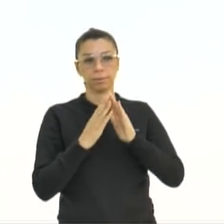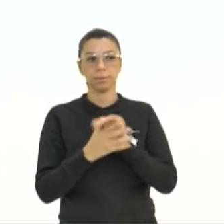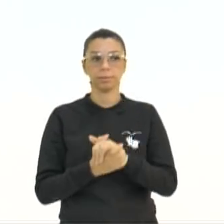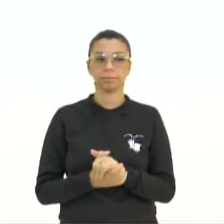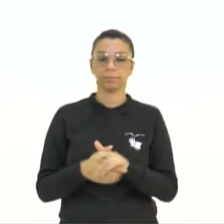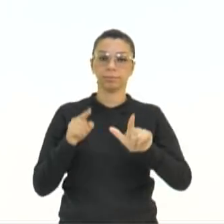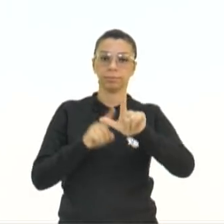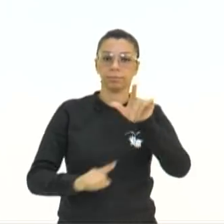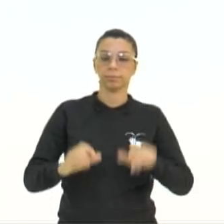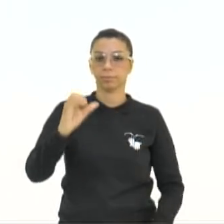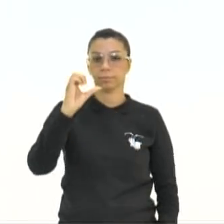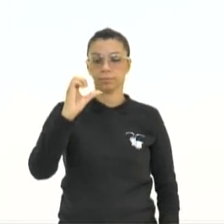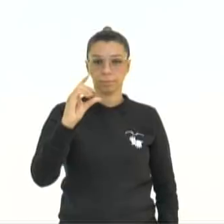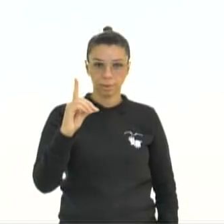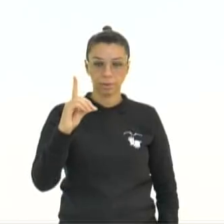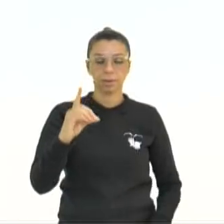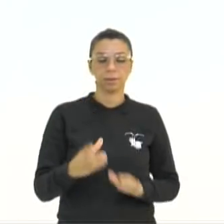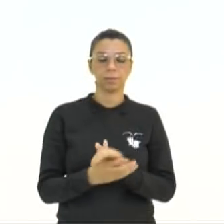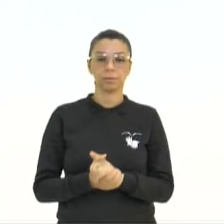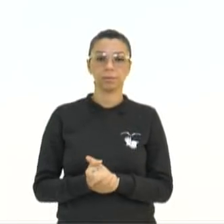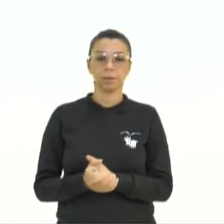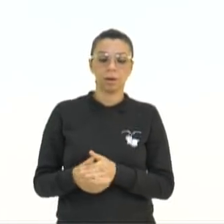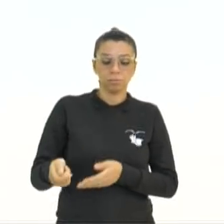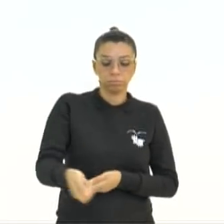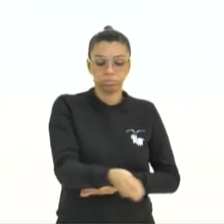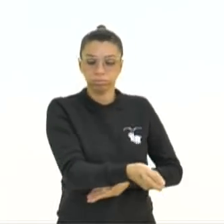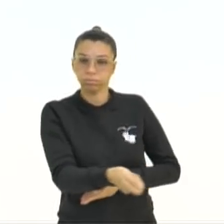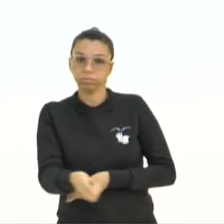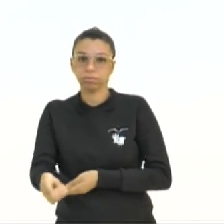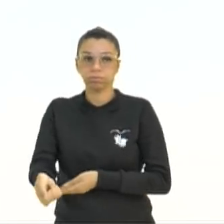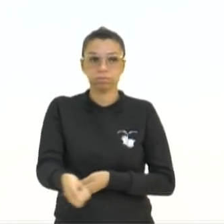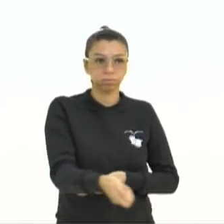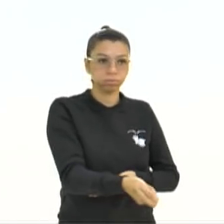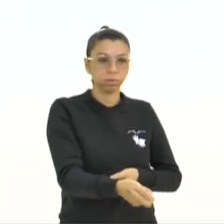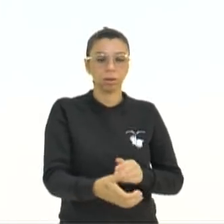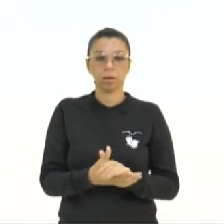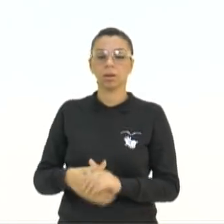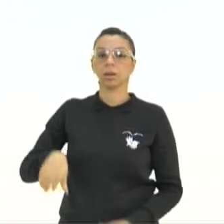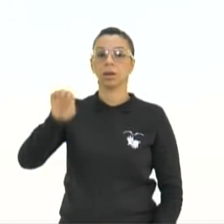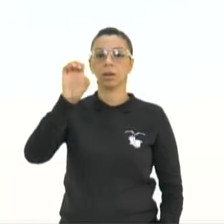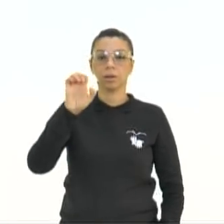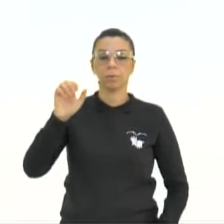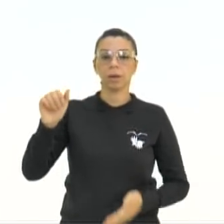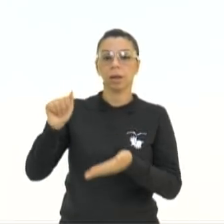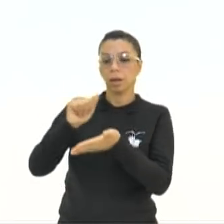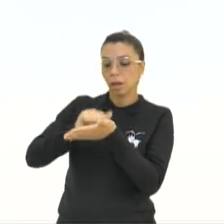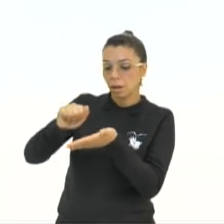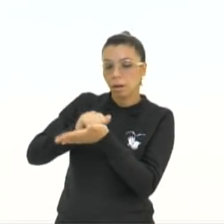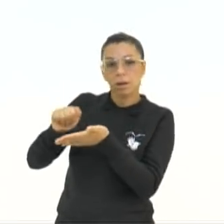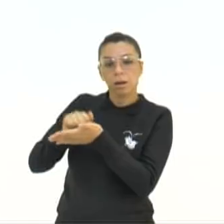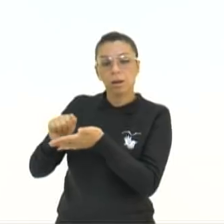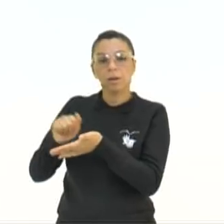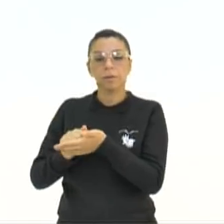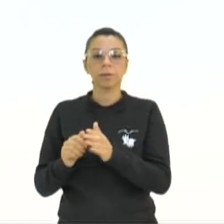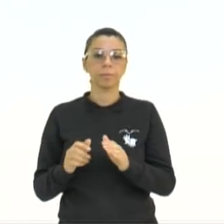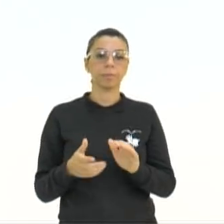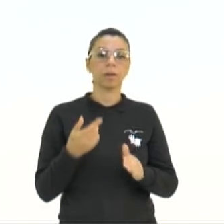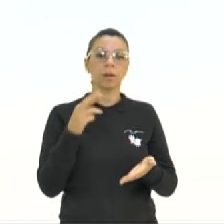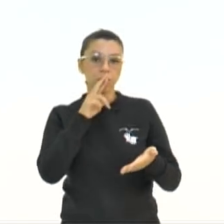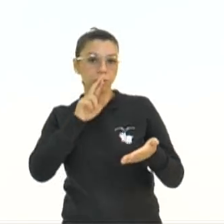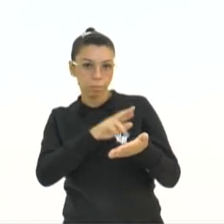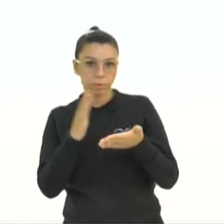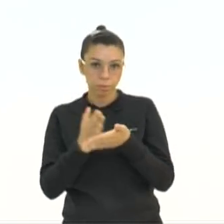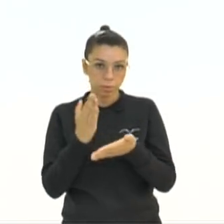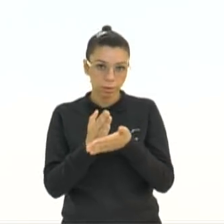Na letra D, está passando aspirador. Na letra E, está lavando a louça. Como que são essas palavrinhas em inglês? Vamos lá? Escreve no teu caderno.